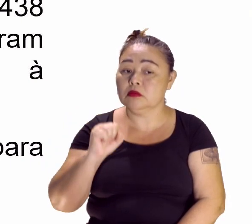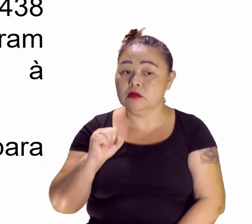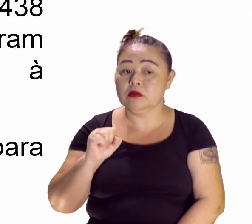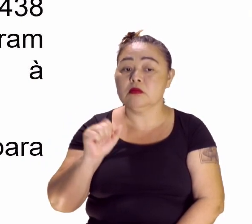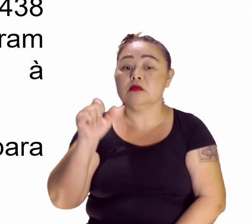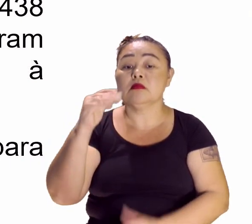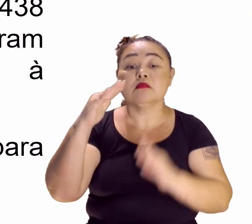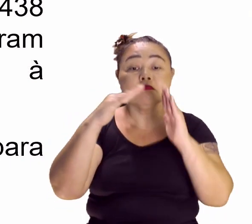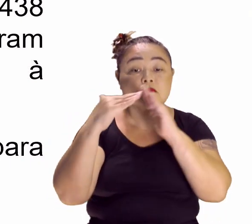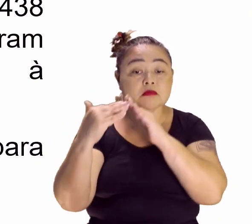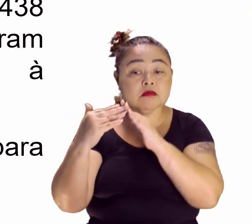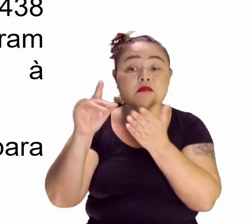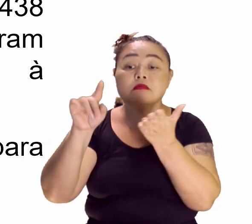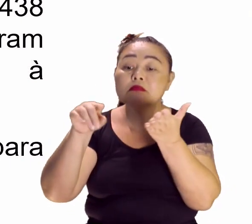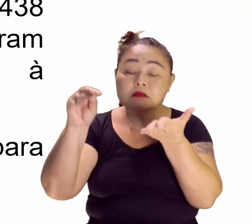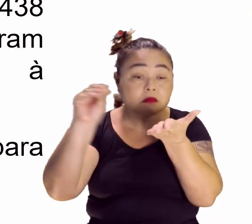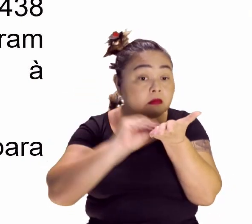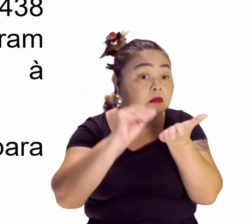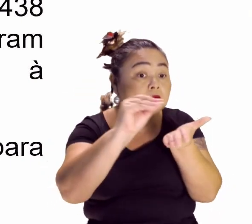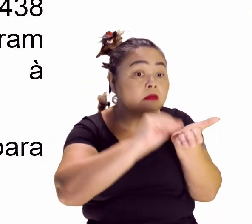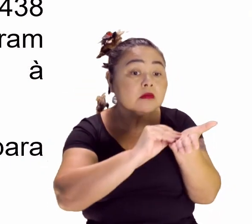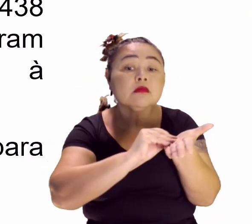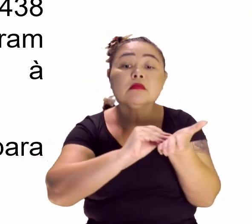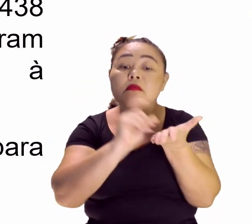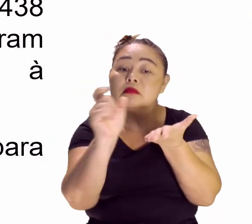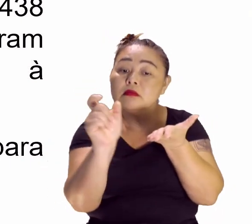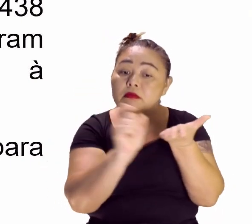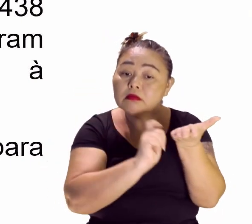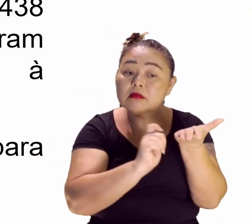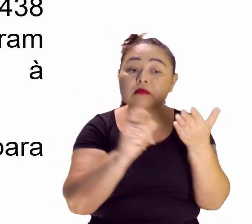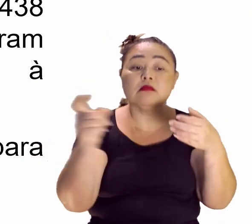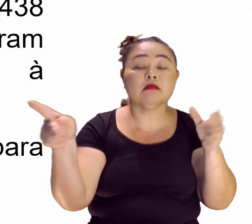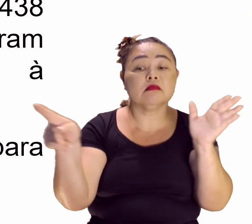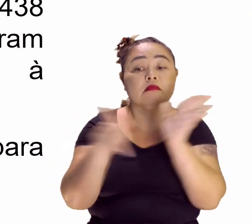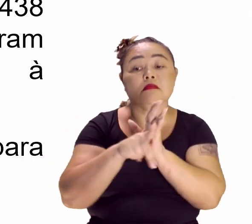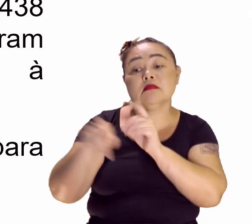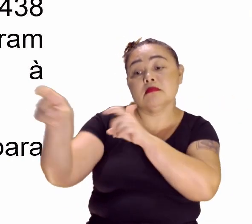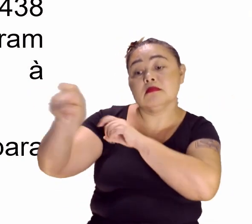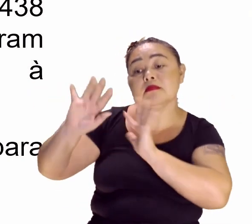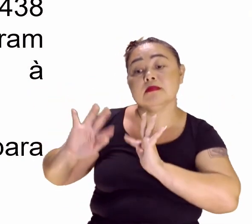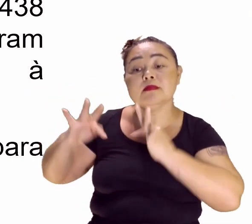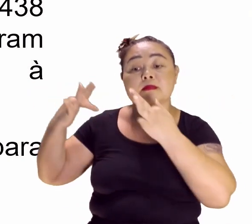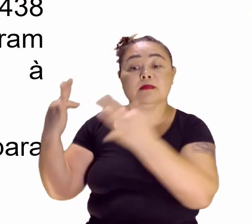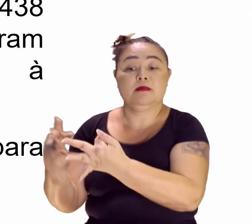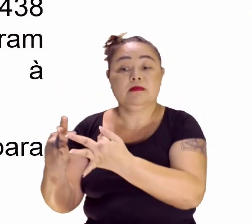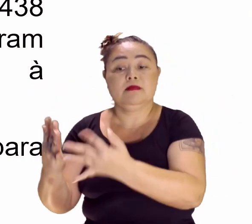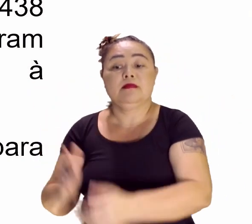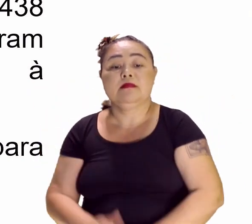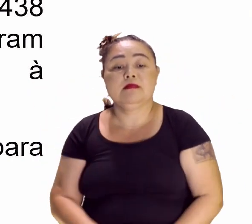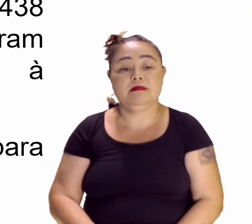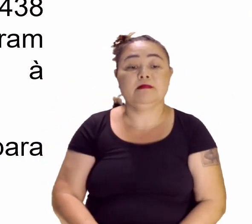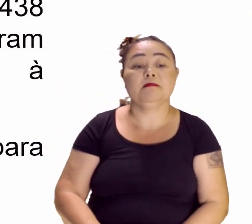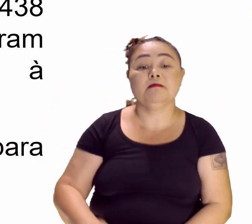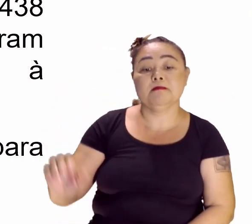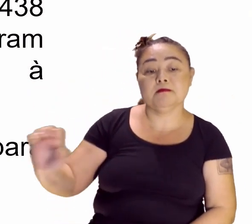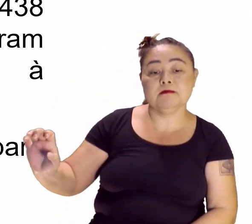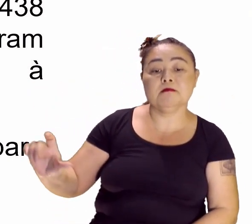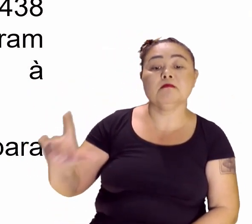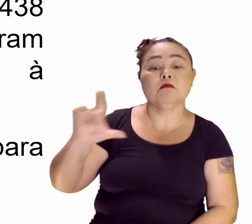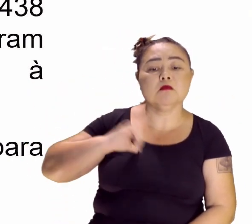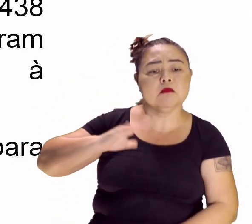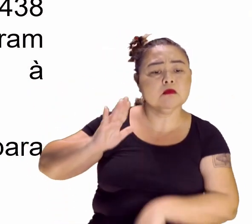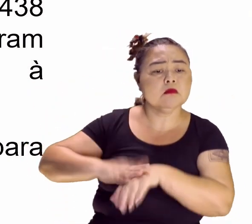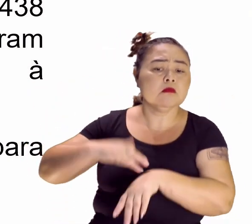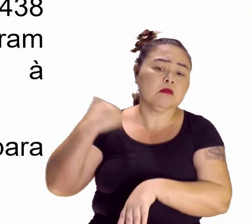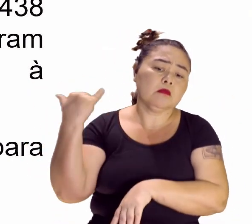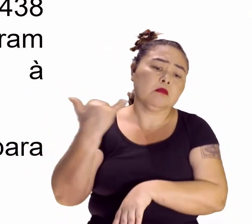91.438 estabelecimentos recenseados foram classificados como pertencentes à agricultura familiar, Rogério. C. É considerada a